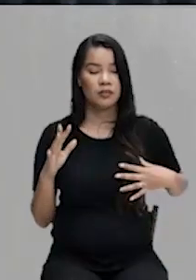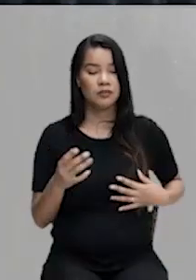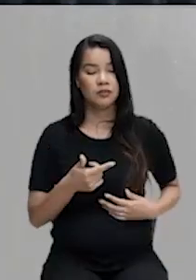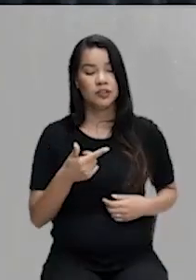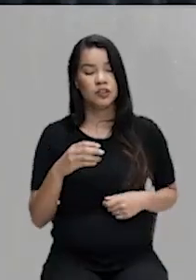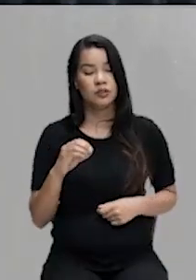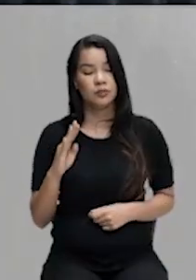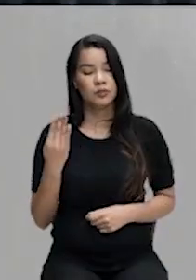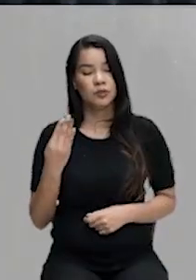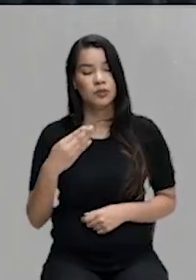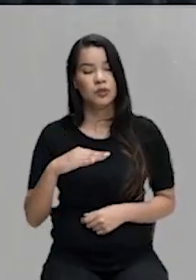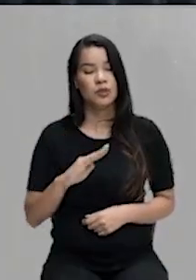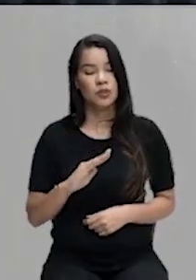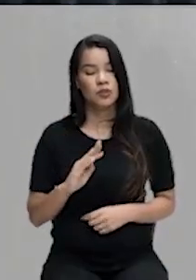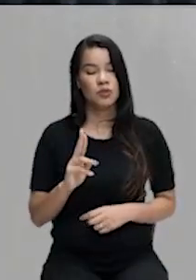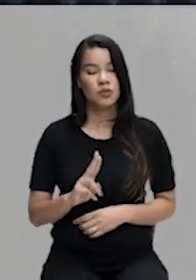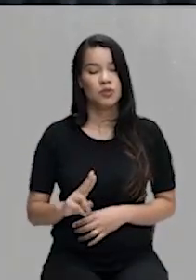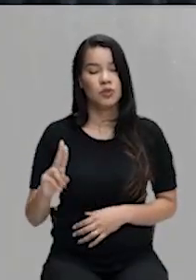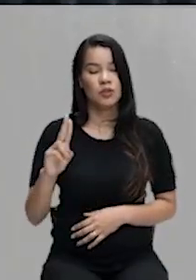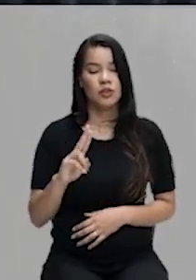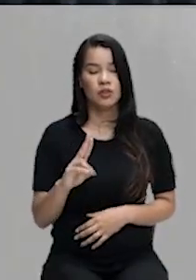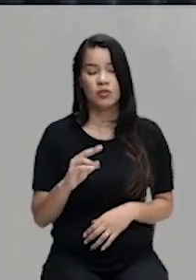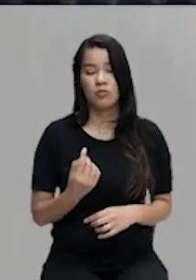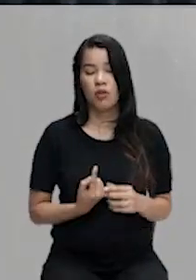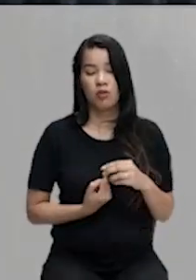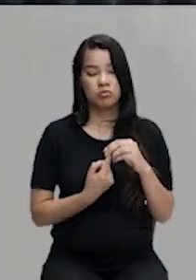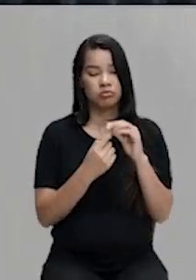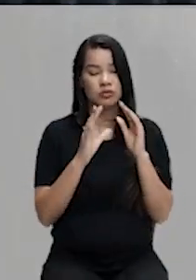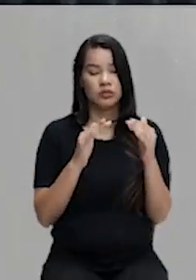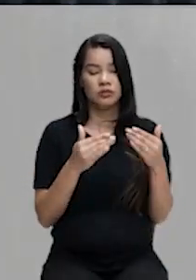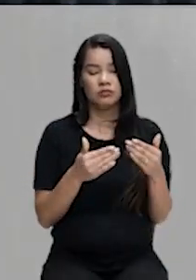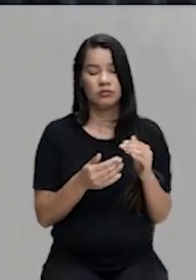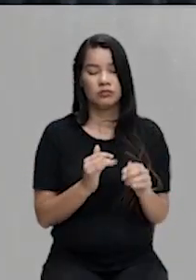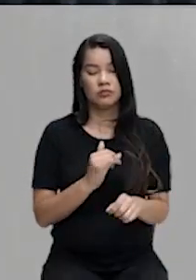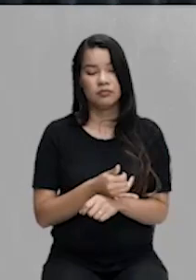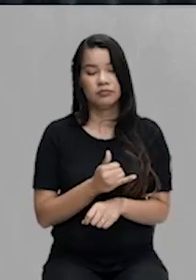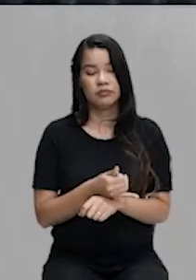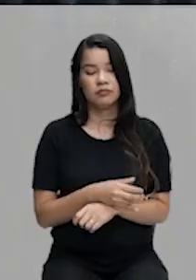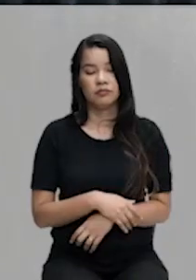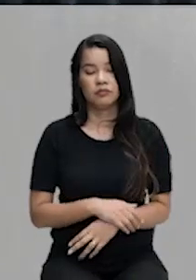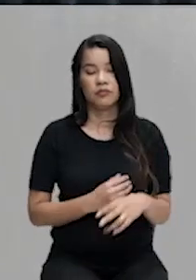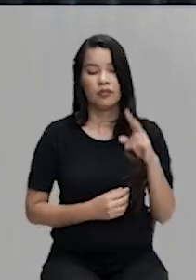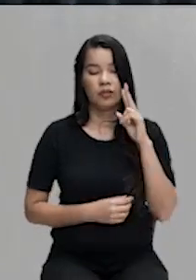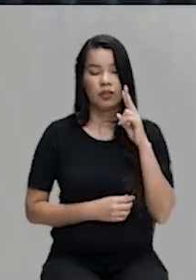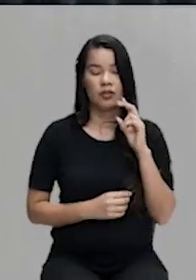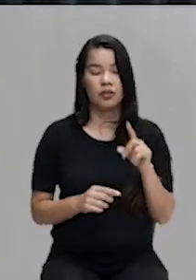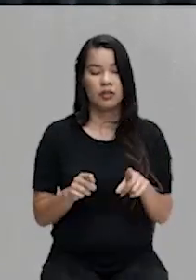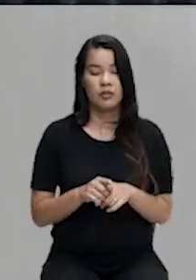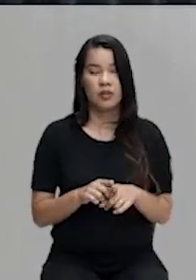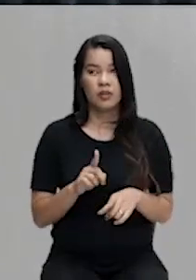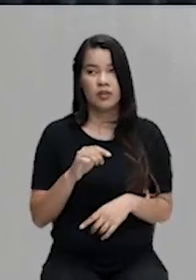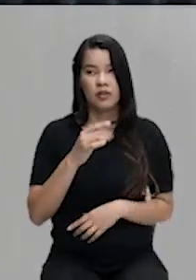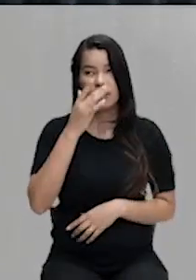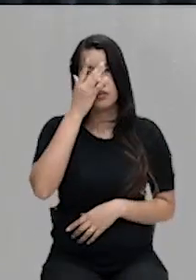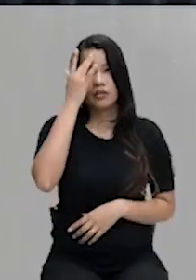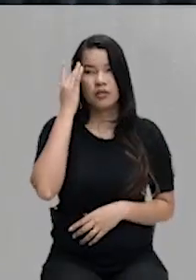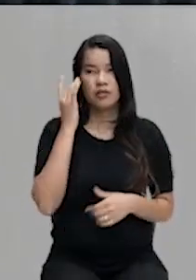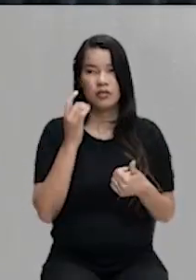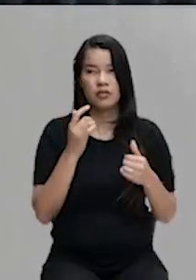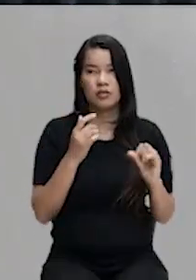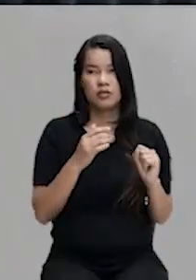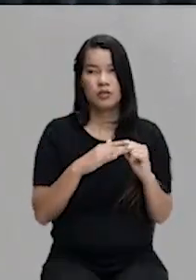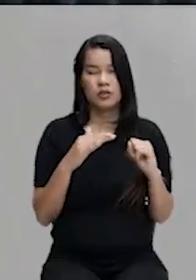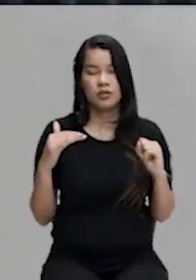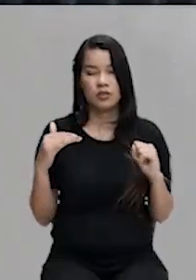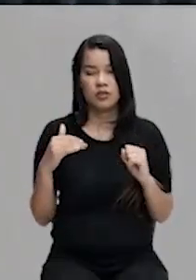usuários acessando uma única plataforma. Lembrando que essa plataforma ela é para pessoas de 18 a 65 anos,